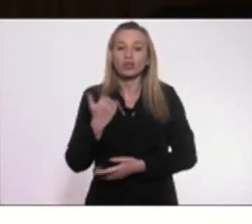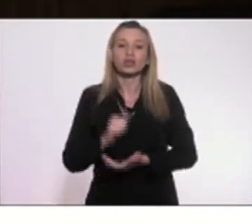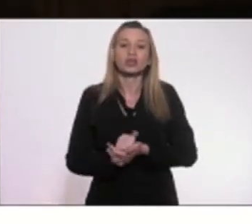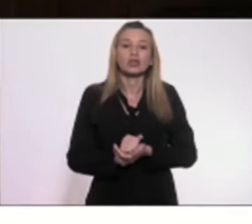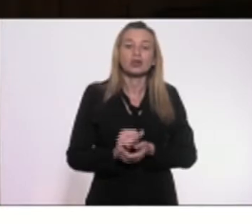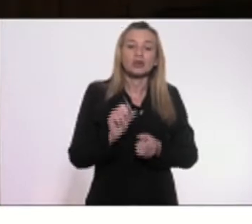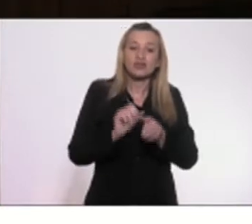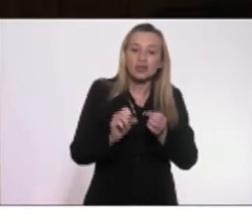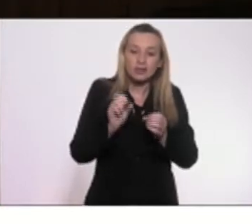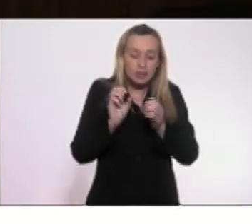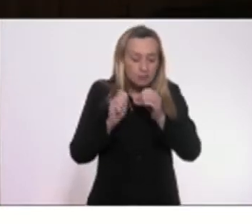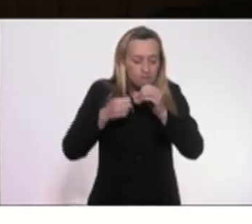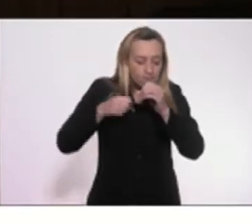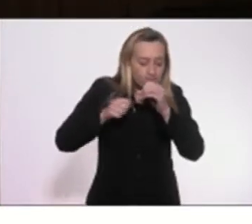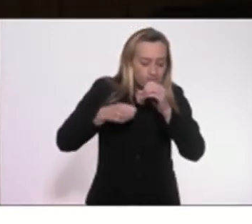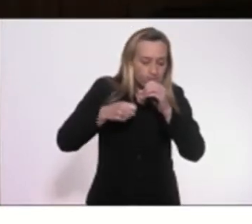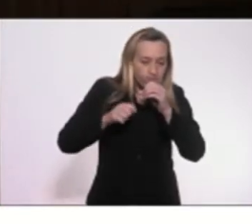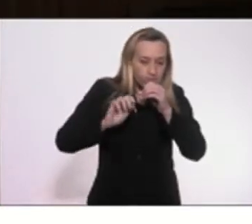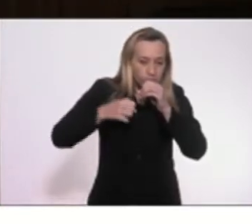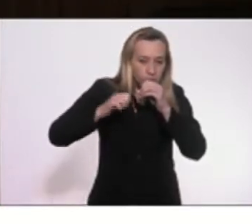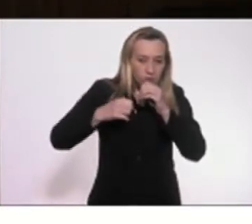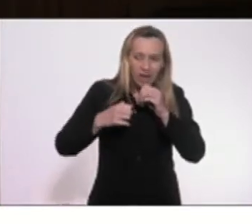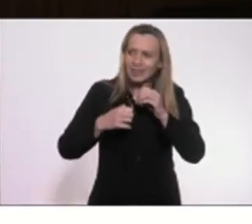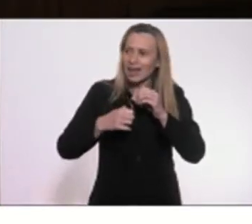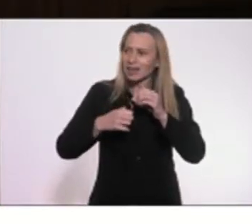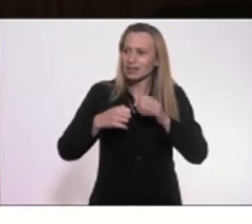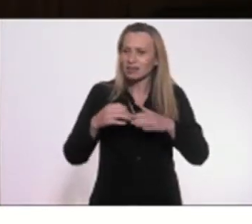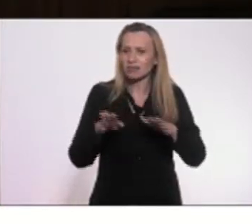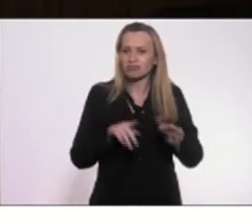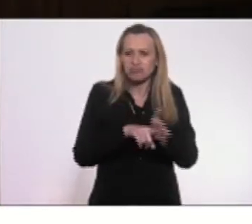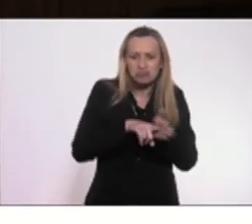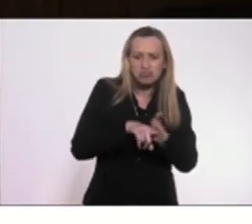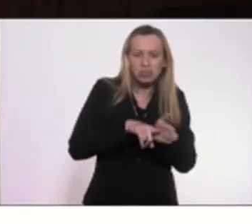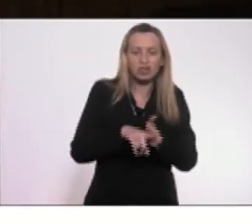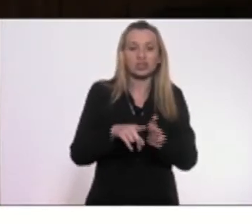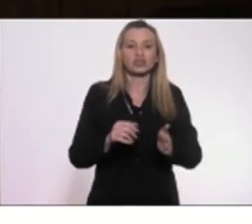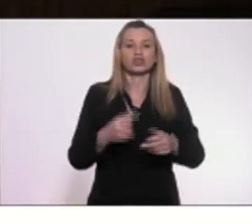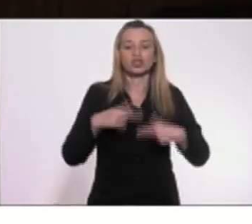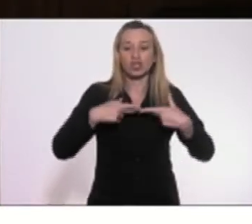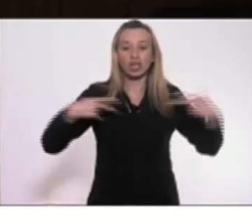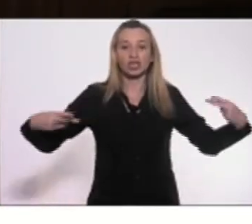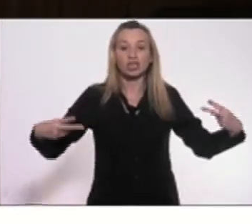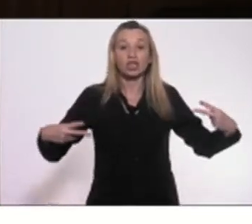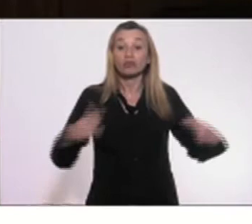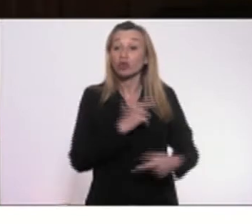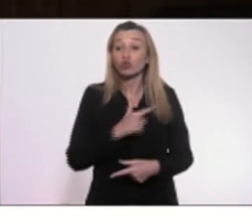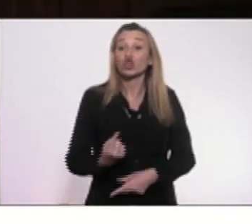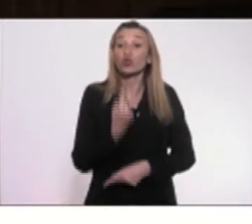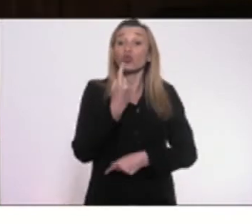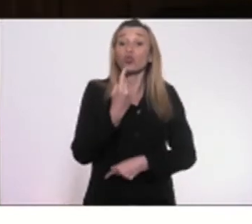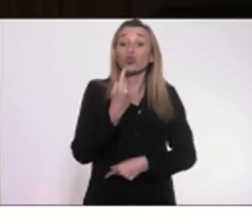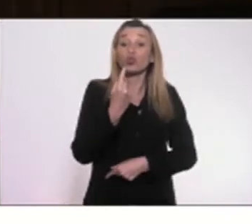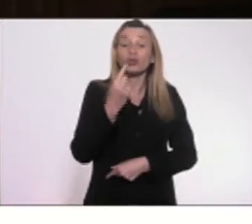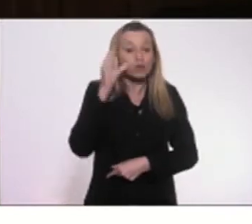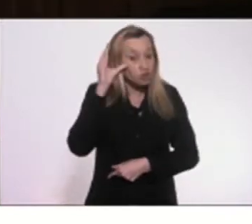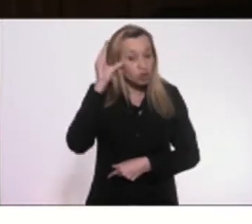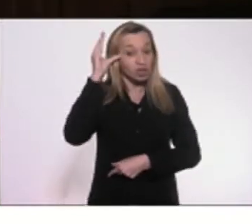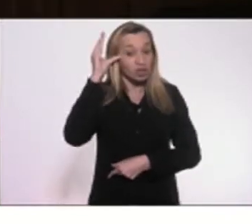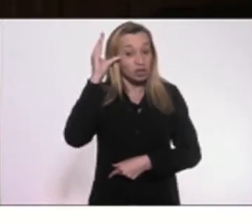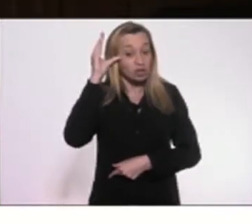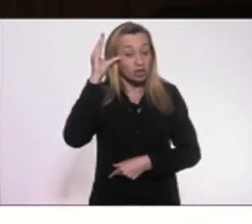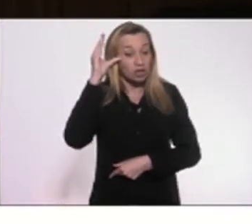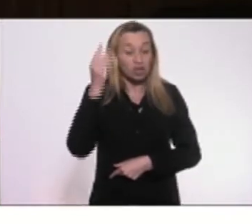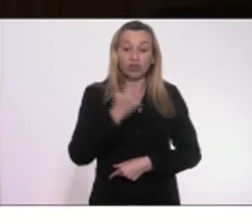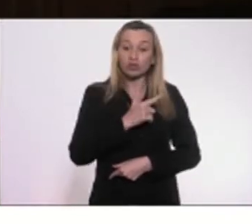uma análise genética, e jogou isso por terra. Não tinha um chinês que não